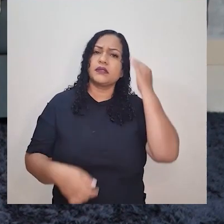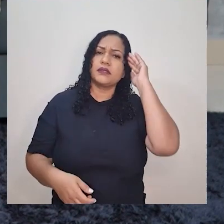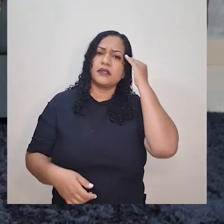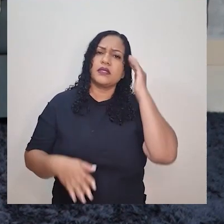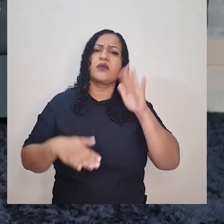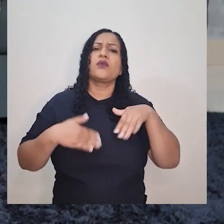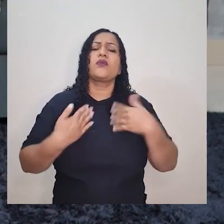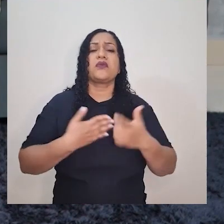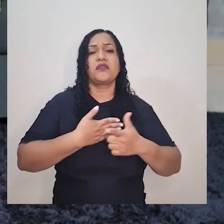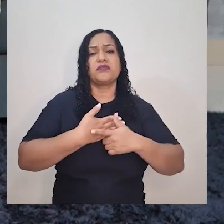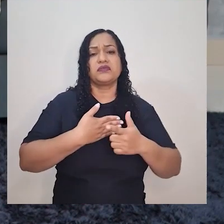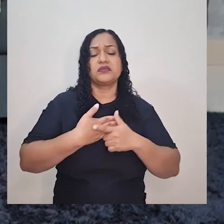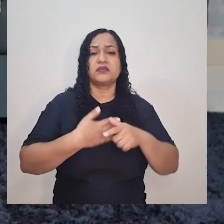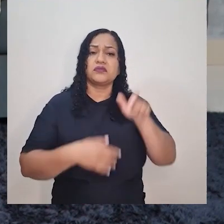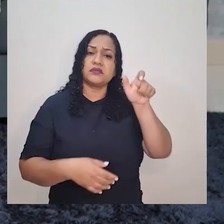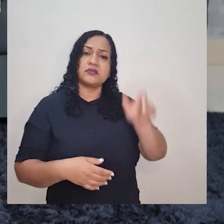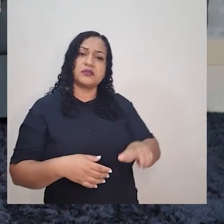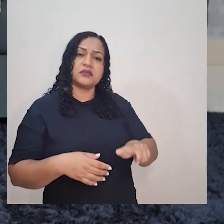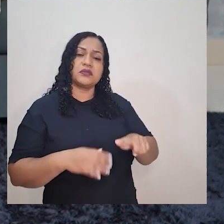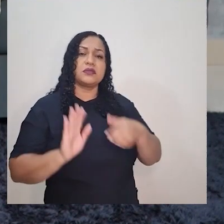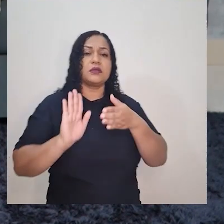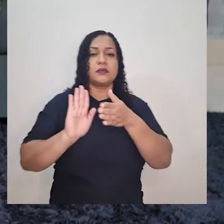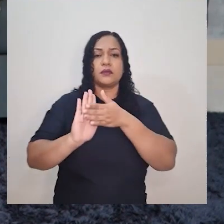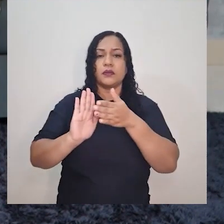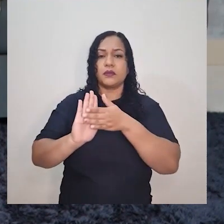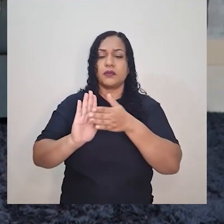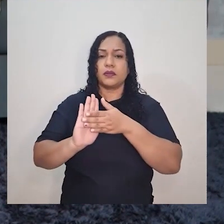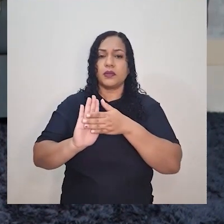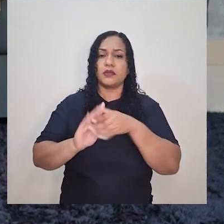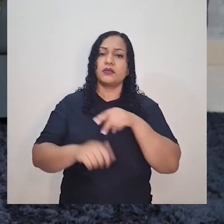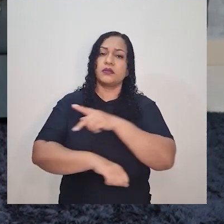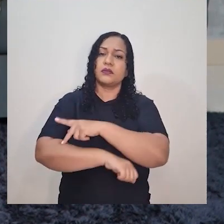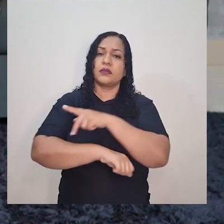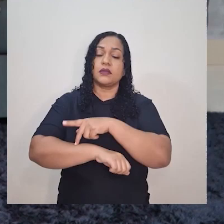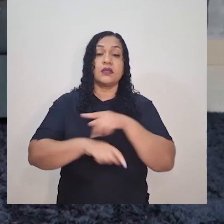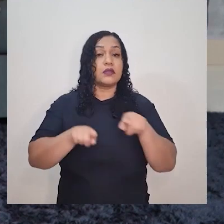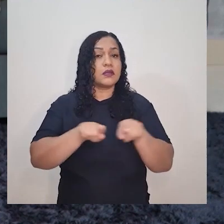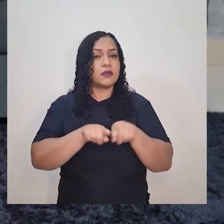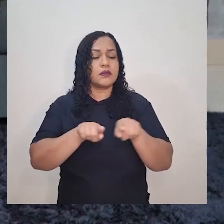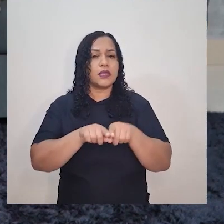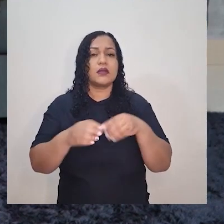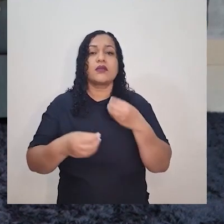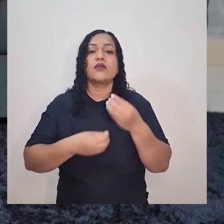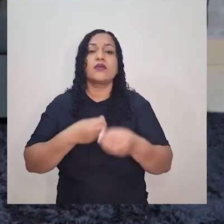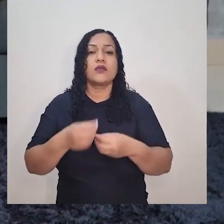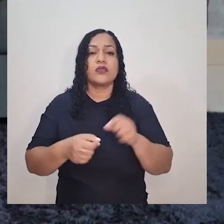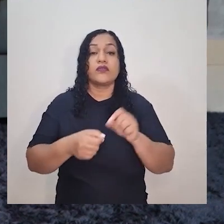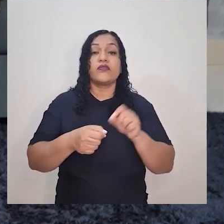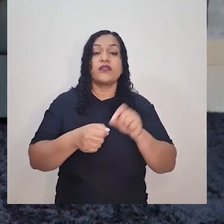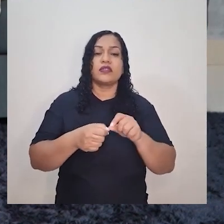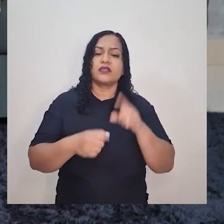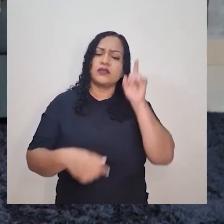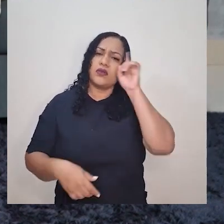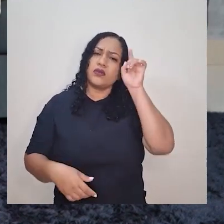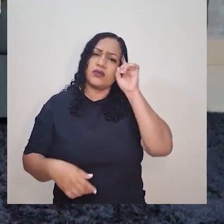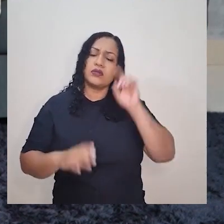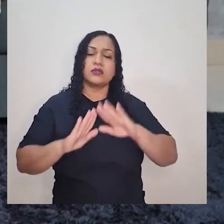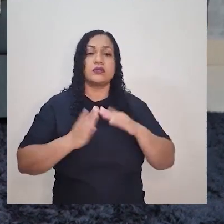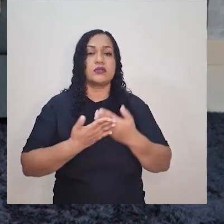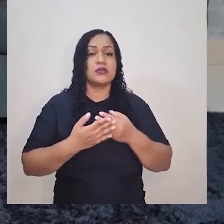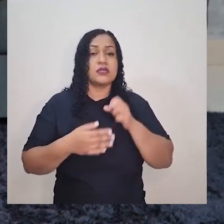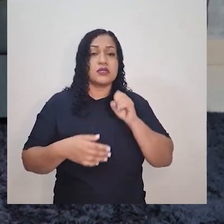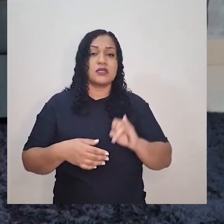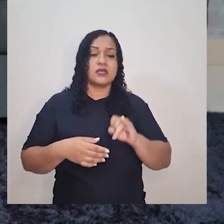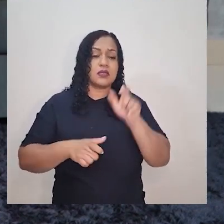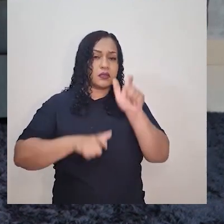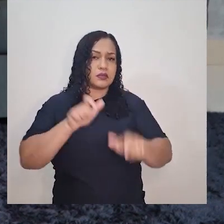sujeitos, né, tanto na elaboração dessa proposta, quanto também na execução. Porque se os sujeitos não participam, né,